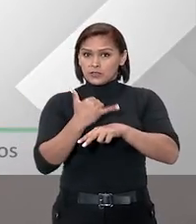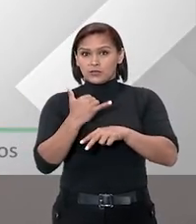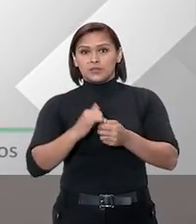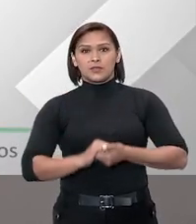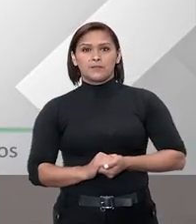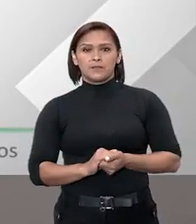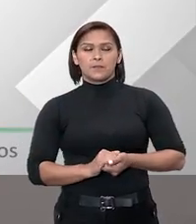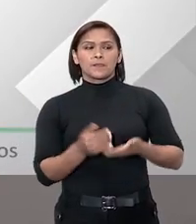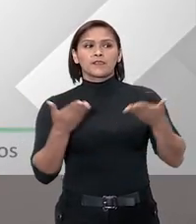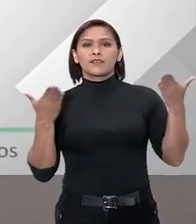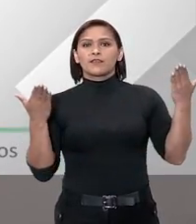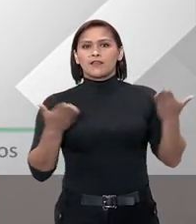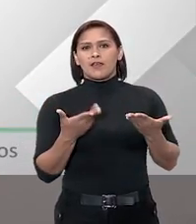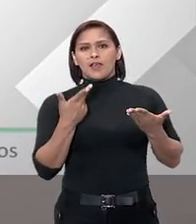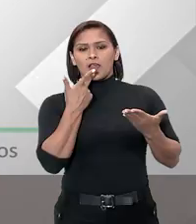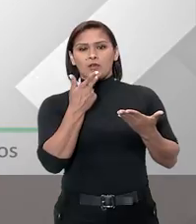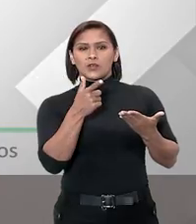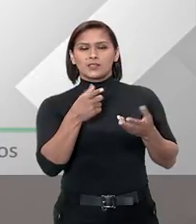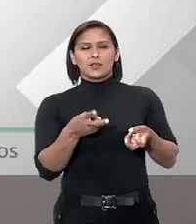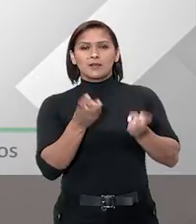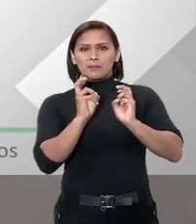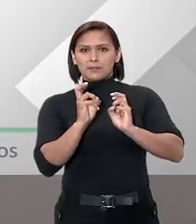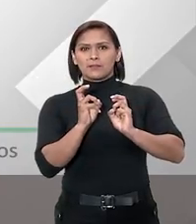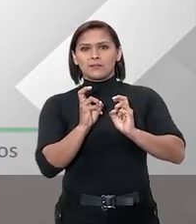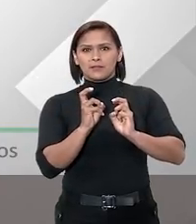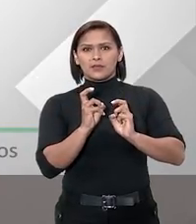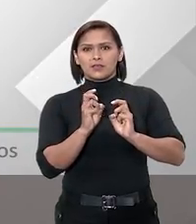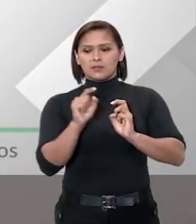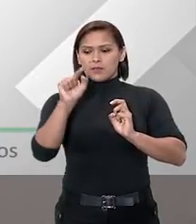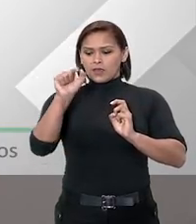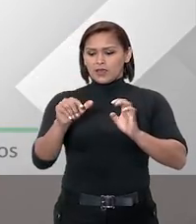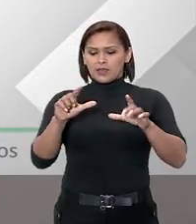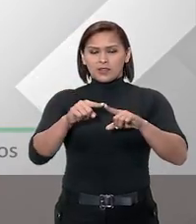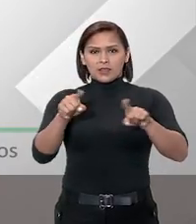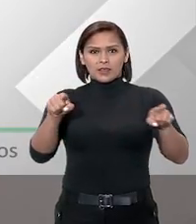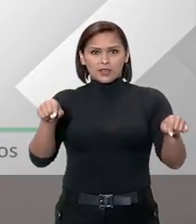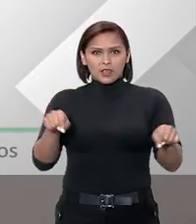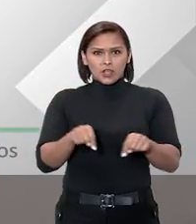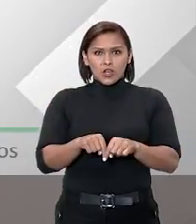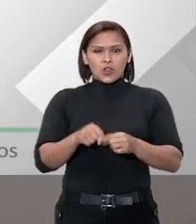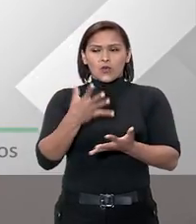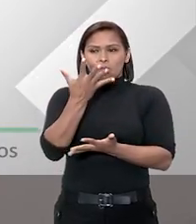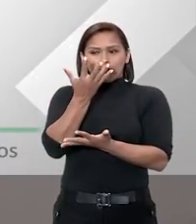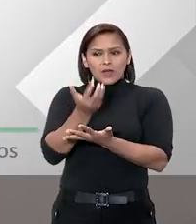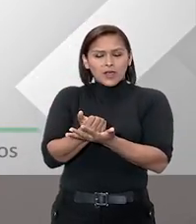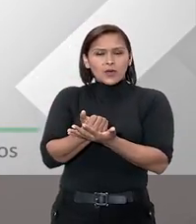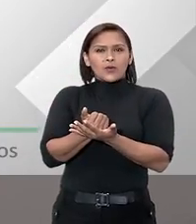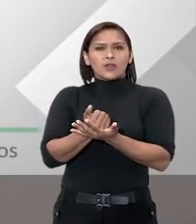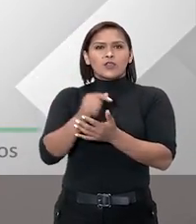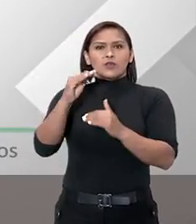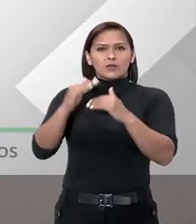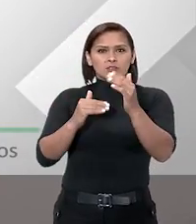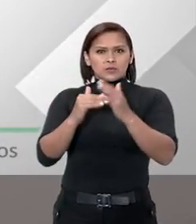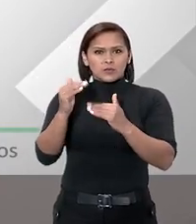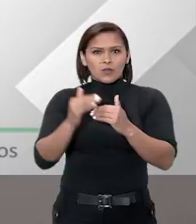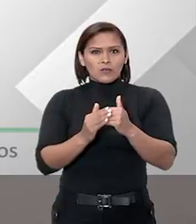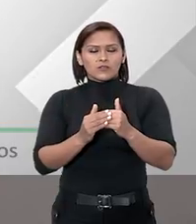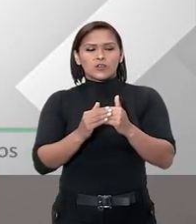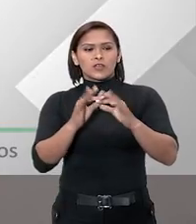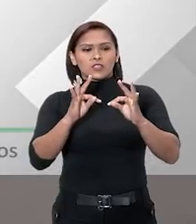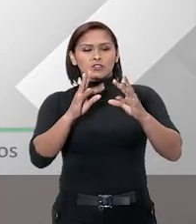criança. Agora, se ela perceber que naquele ambiente, esse ambiente é acolhedor, que esses profissionais